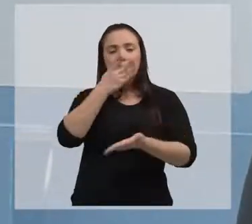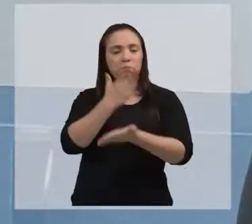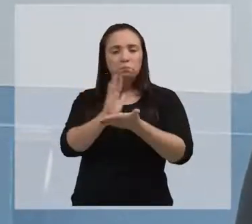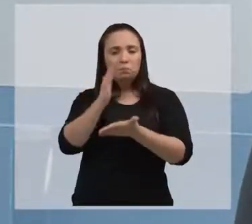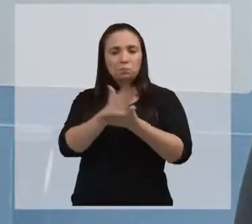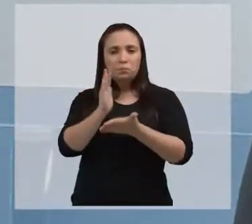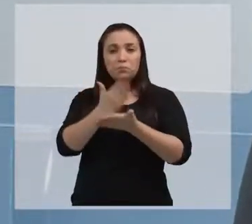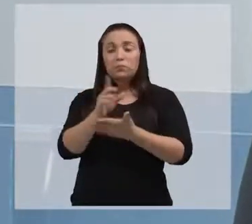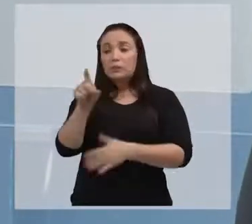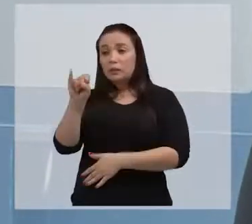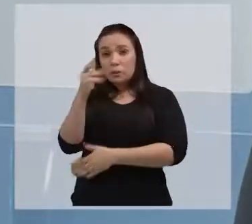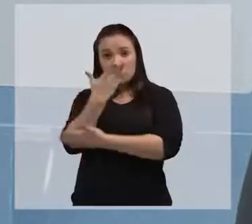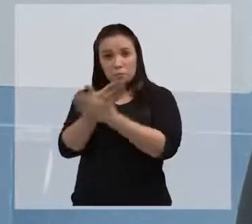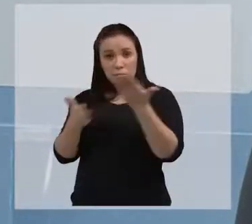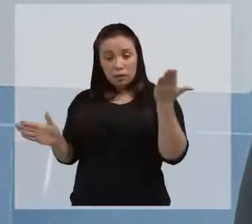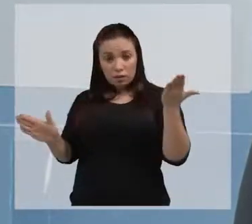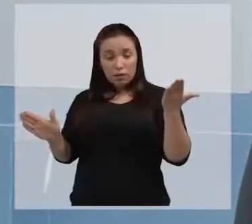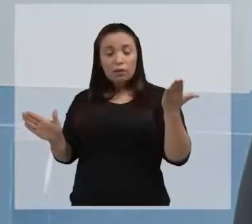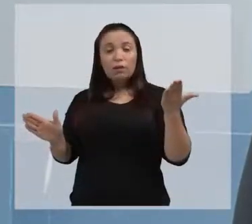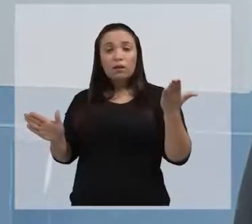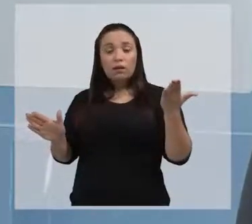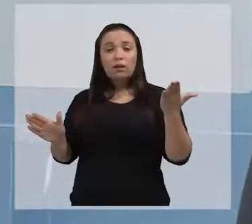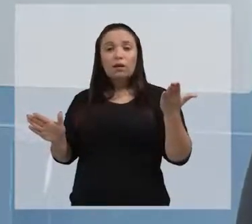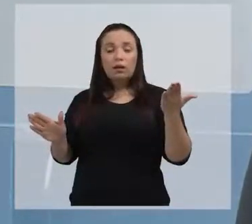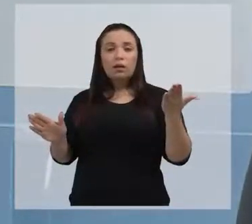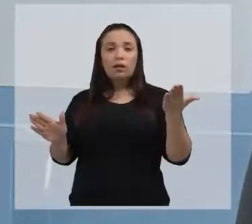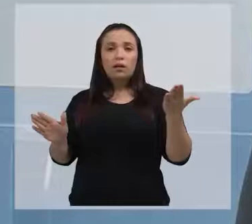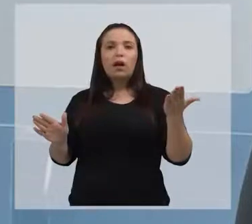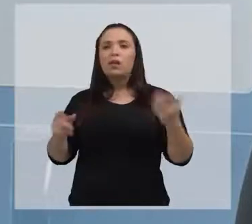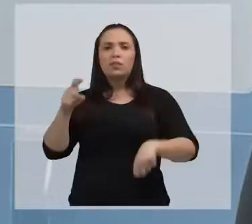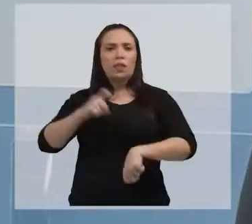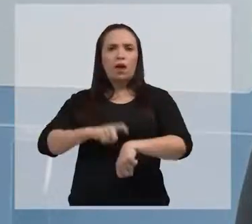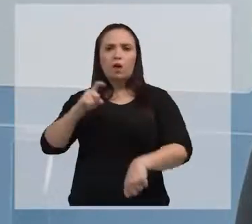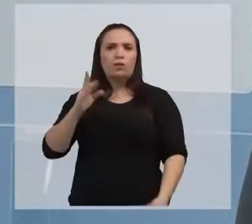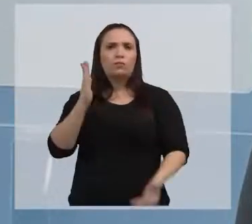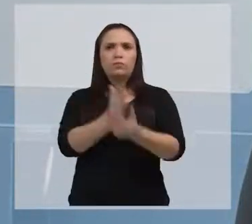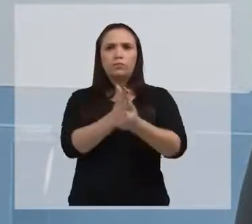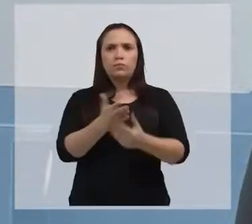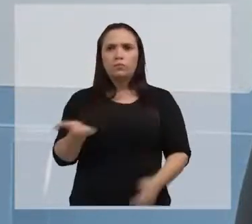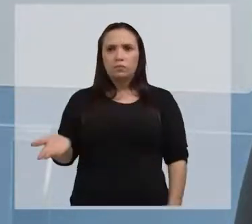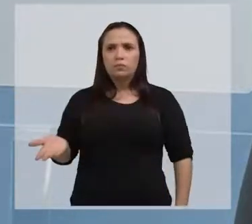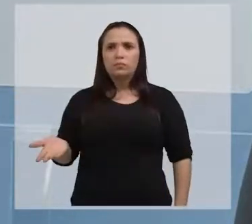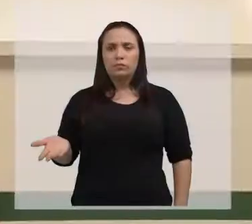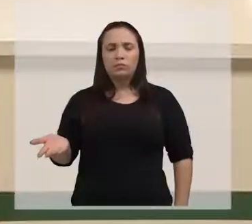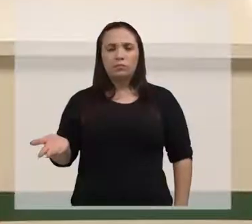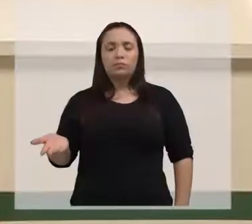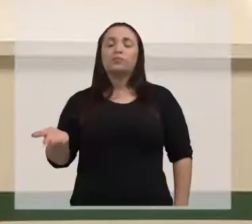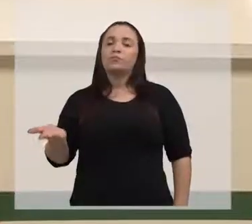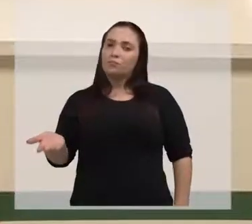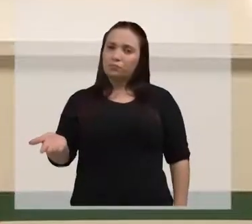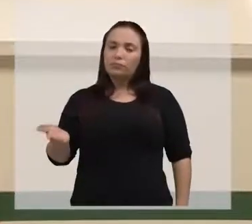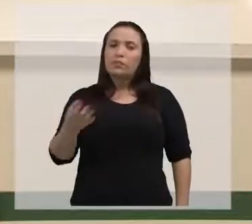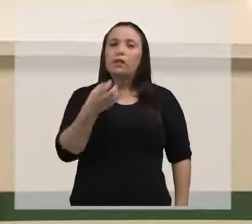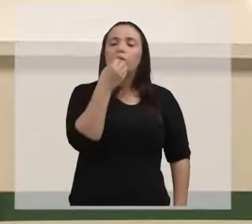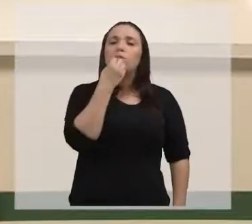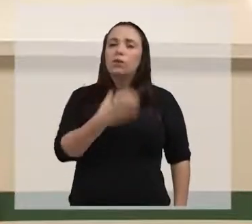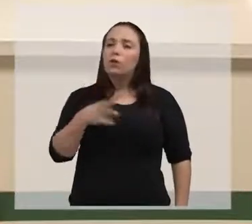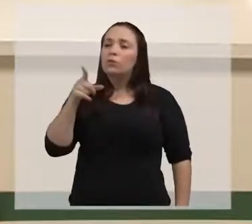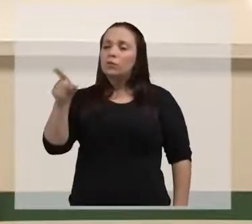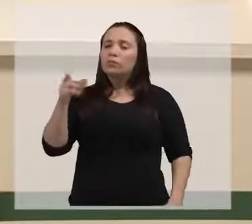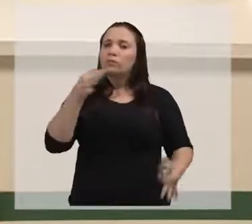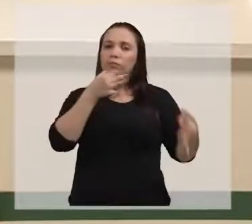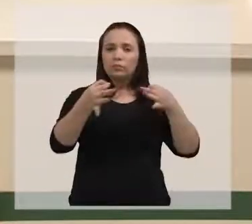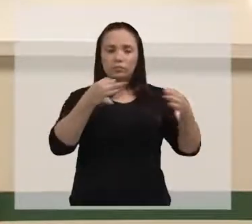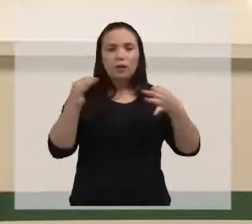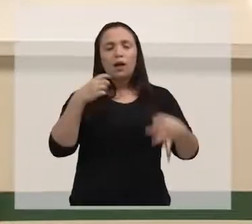seja a oposição, essa dúvida ela é judicializada. Você tem feito colocações no seu